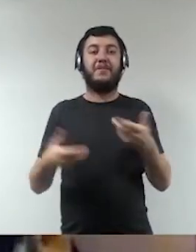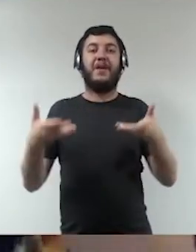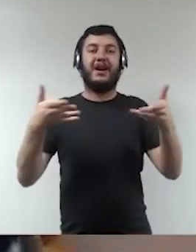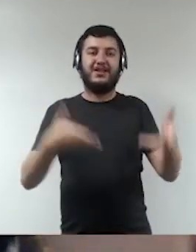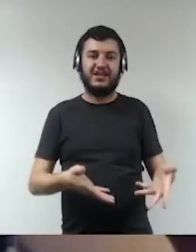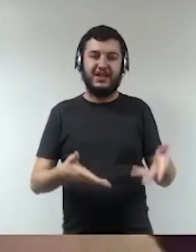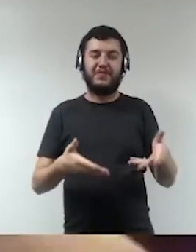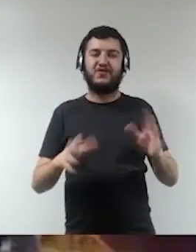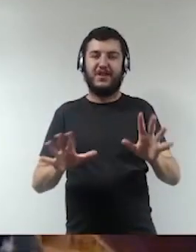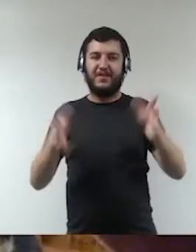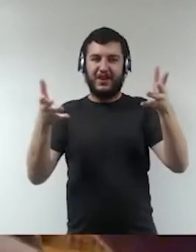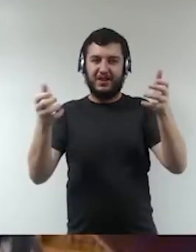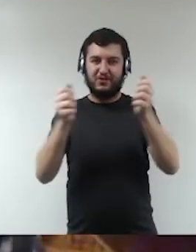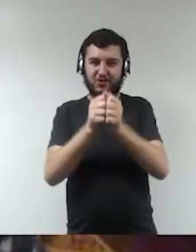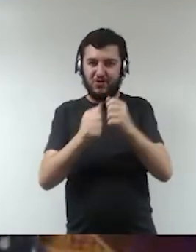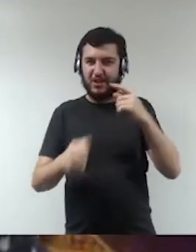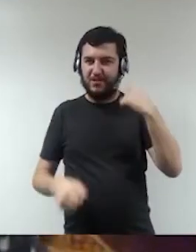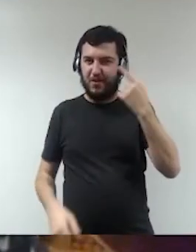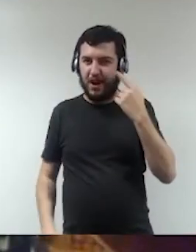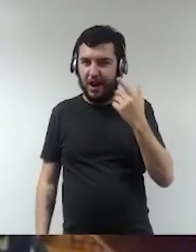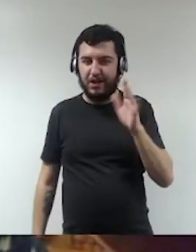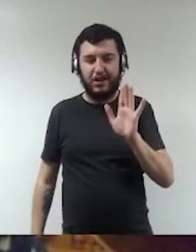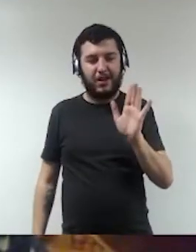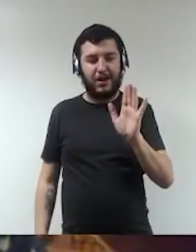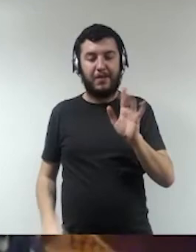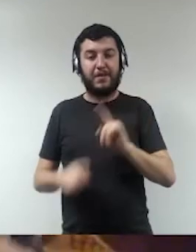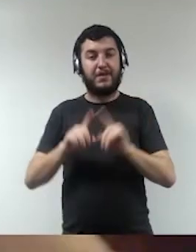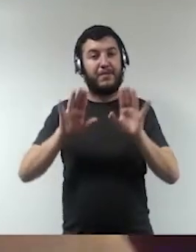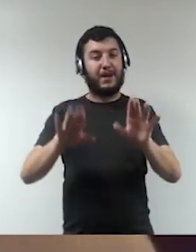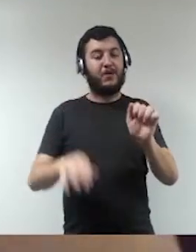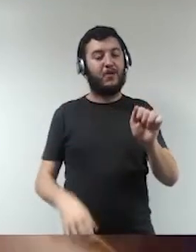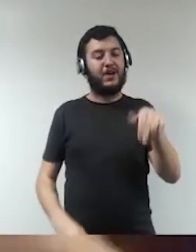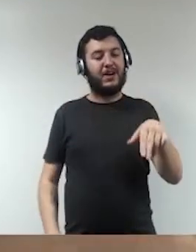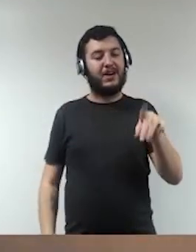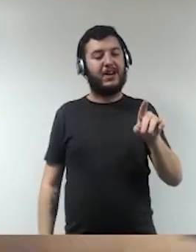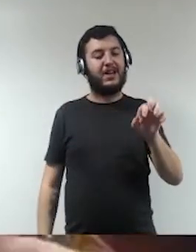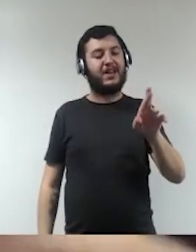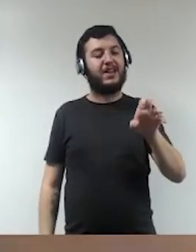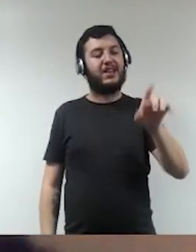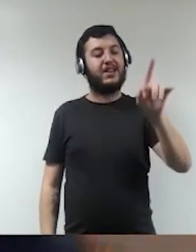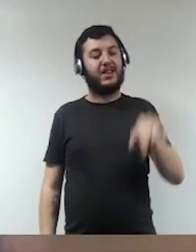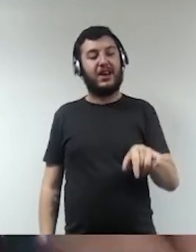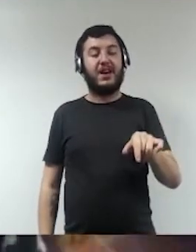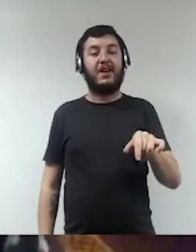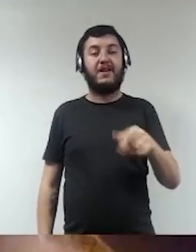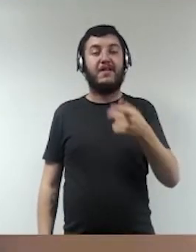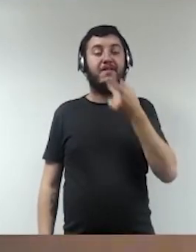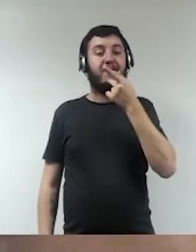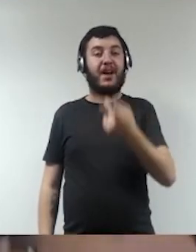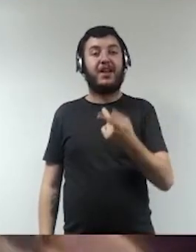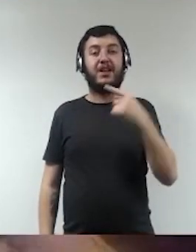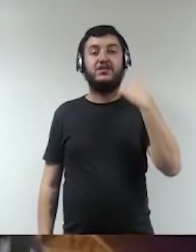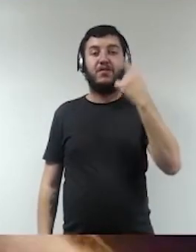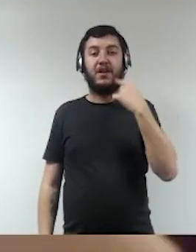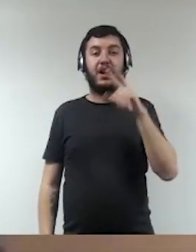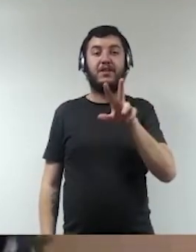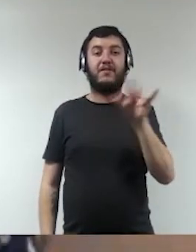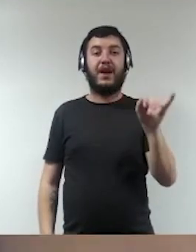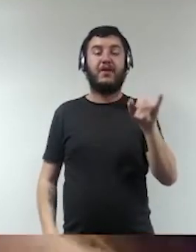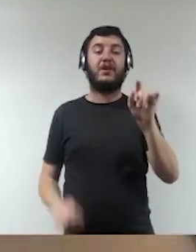com uma fala comum. Quando o André fala, o advogado fazer o requerimento até entender as consequências do que está